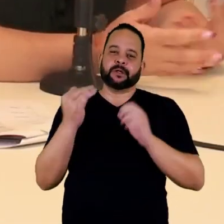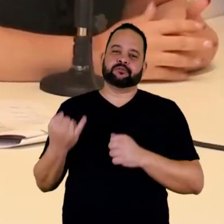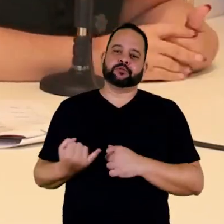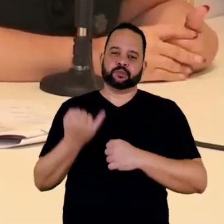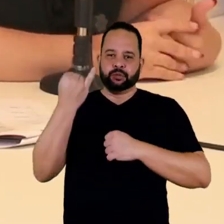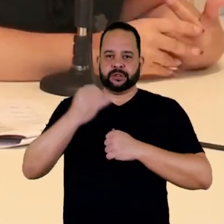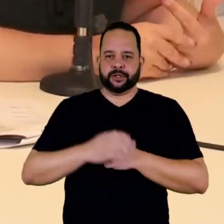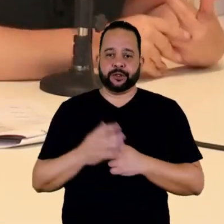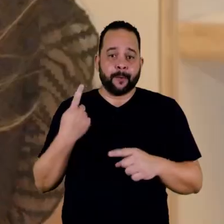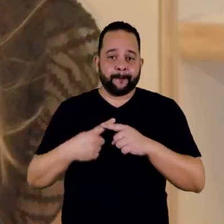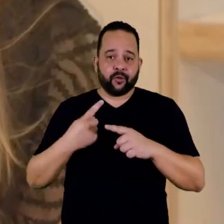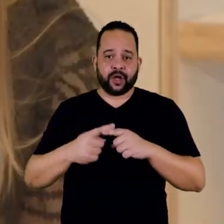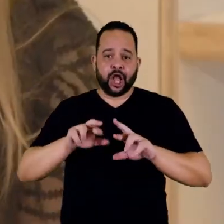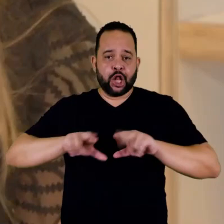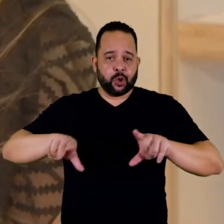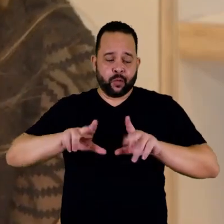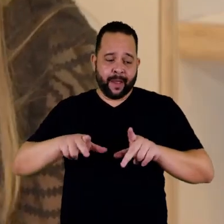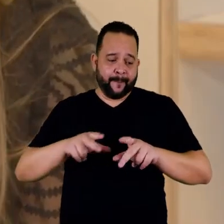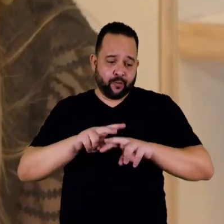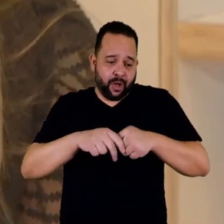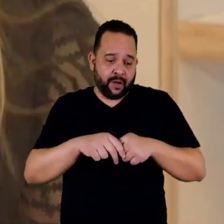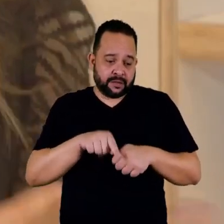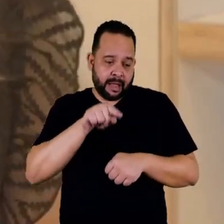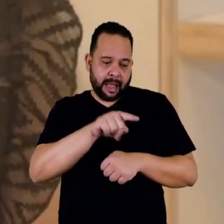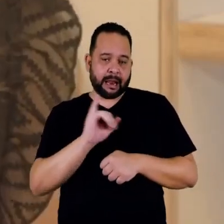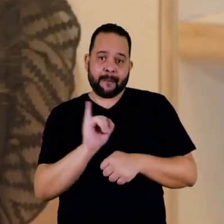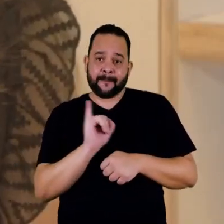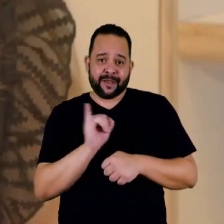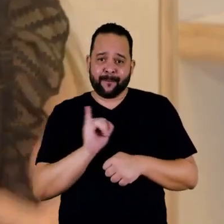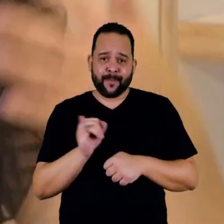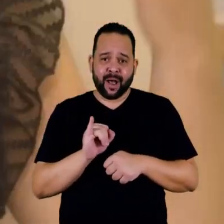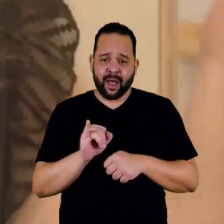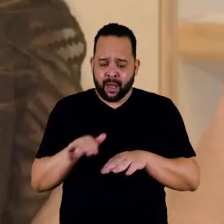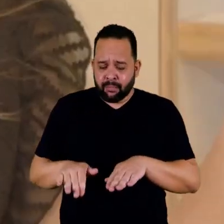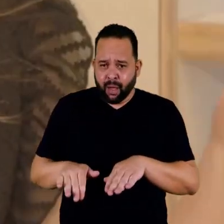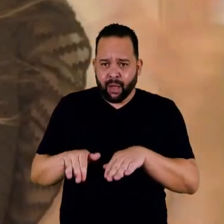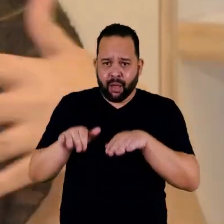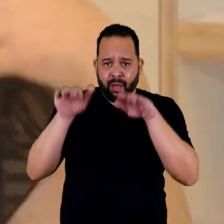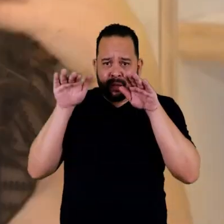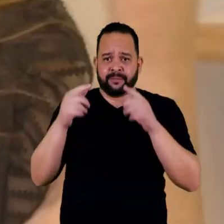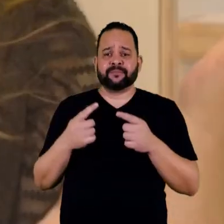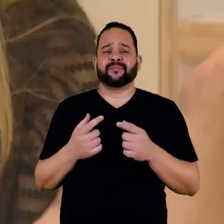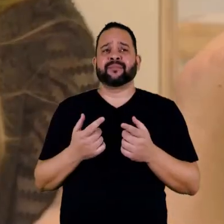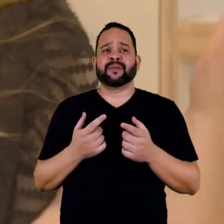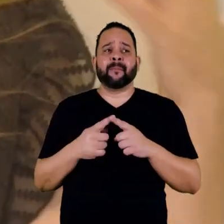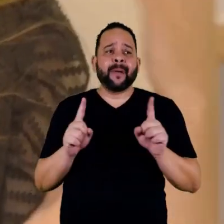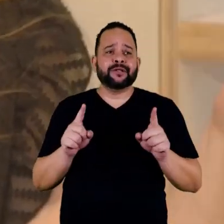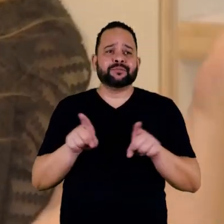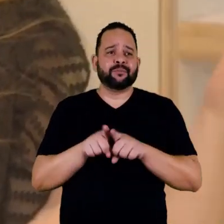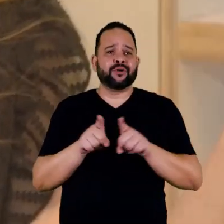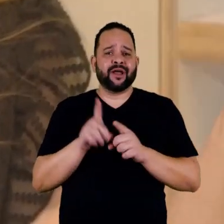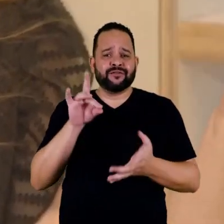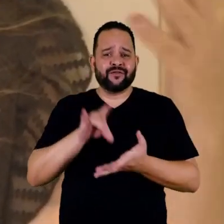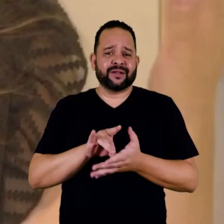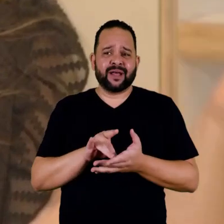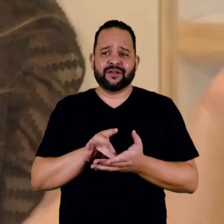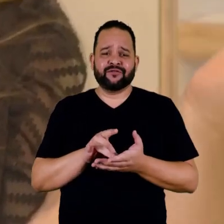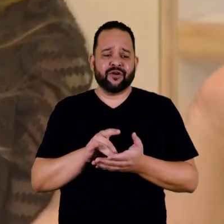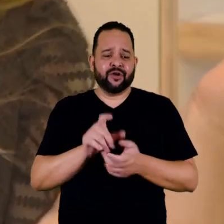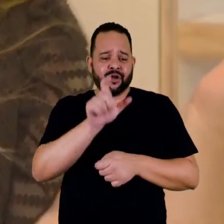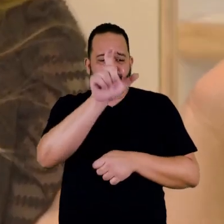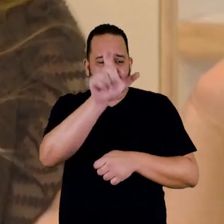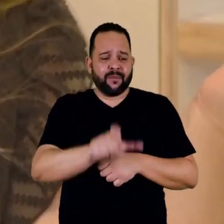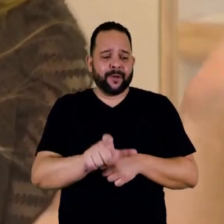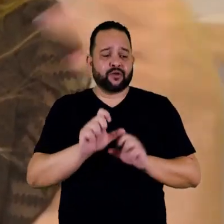especial porque não só porque é o minha irmã de vida né mas porque realmente foi um ser